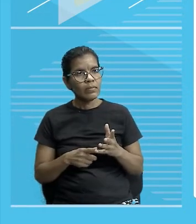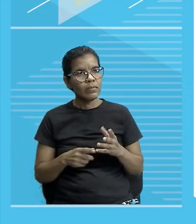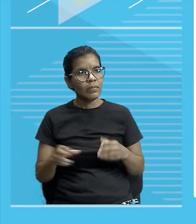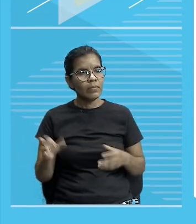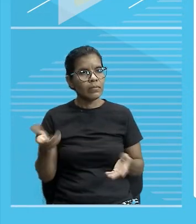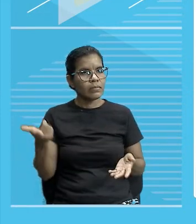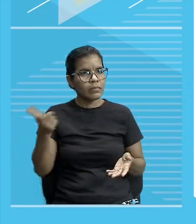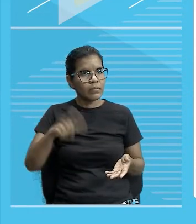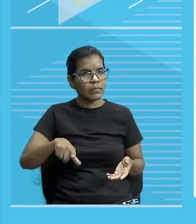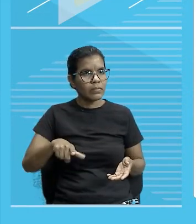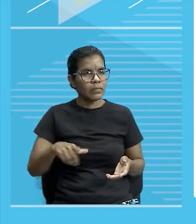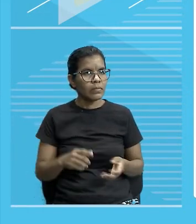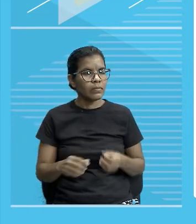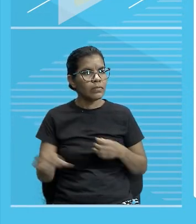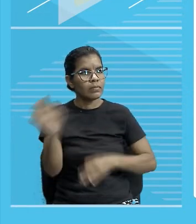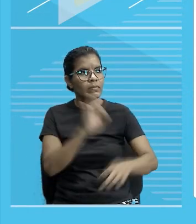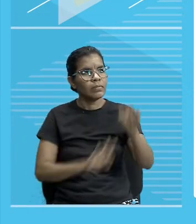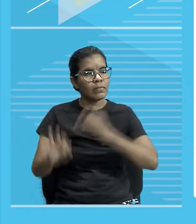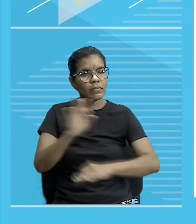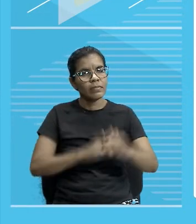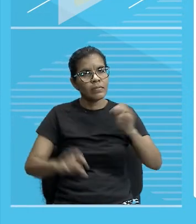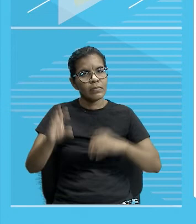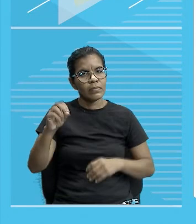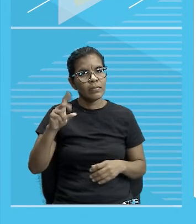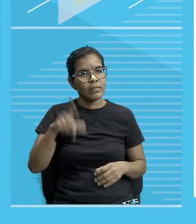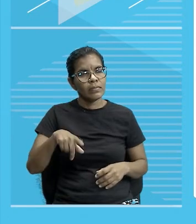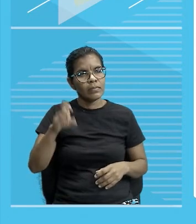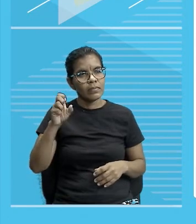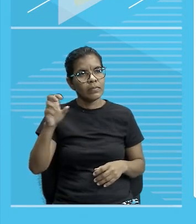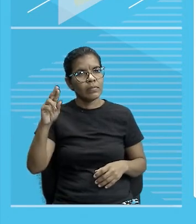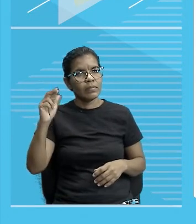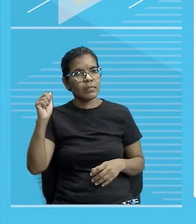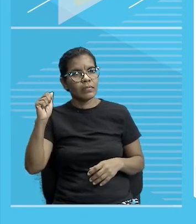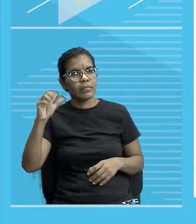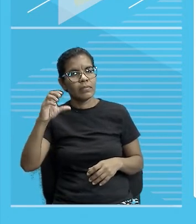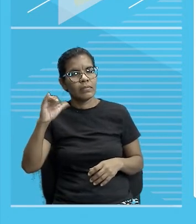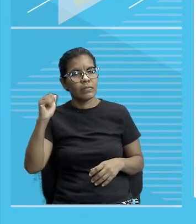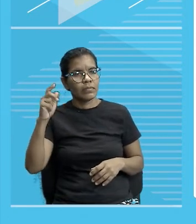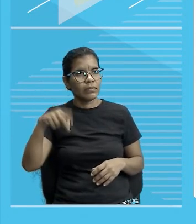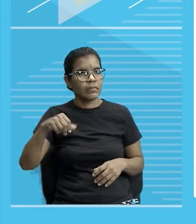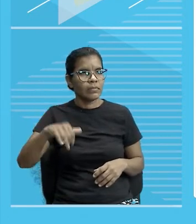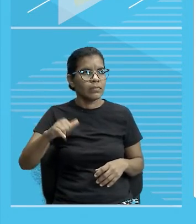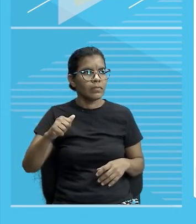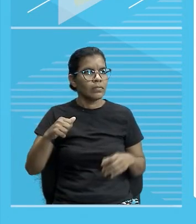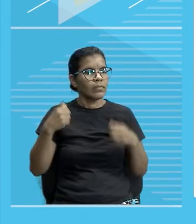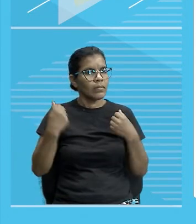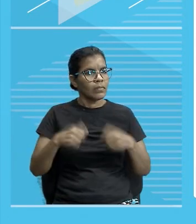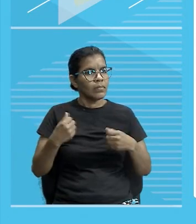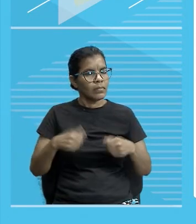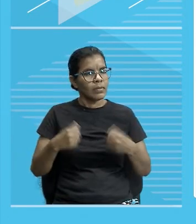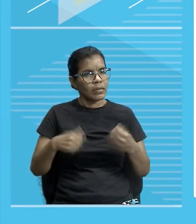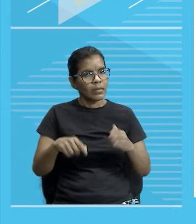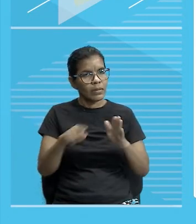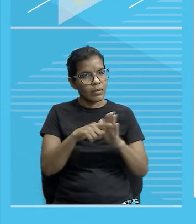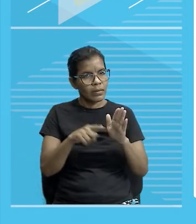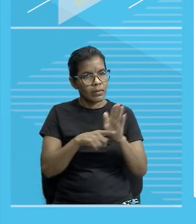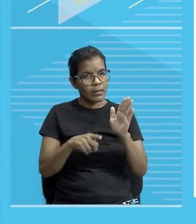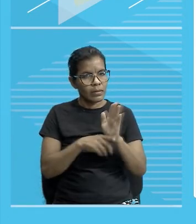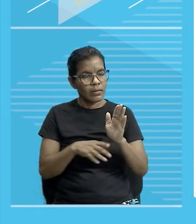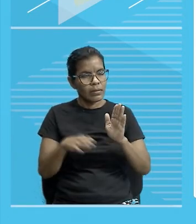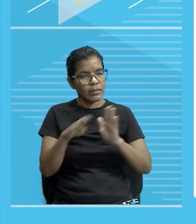planos operacionais são diversificados eles podem ser classificados em quatro distritos diferentes